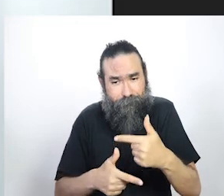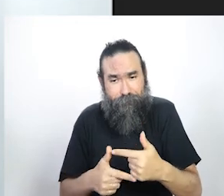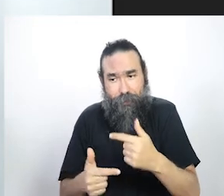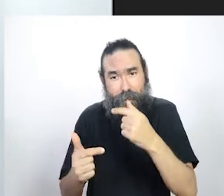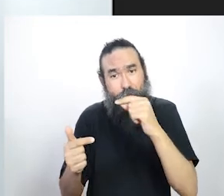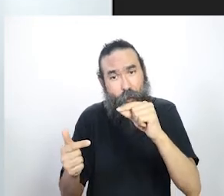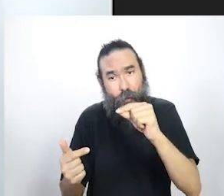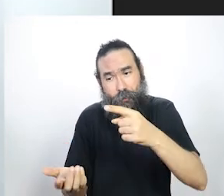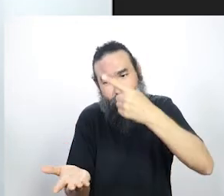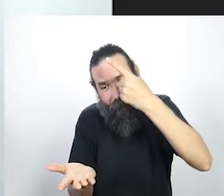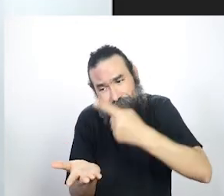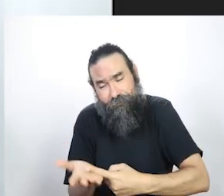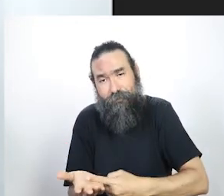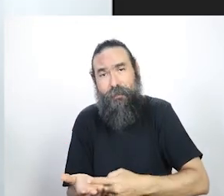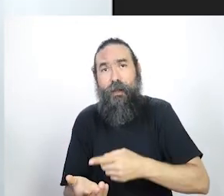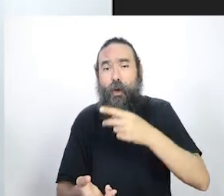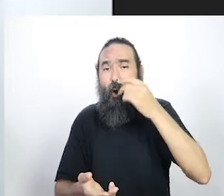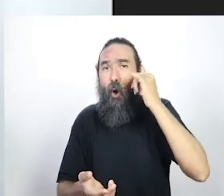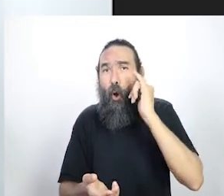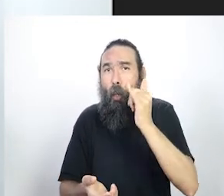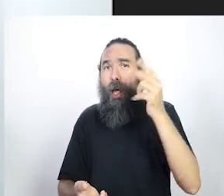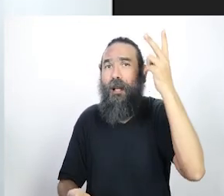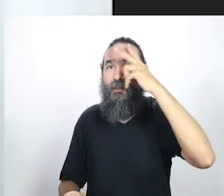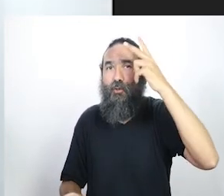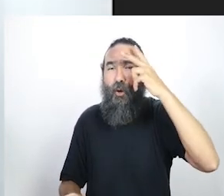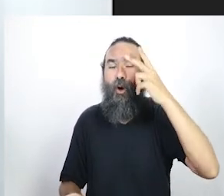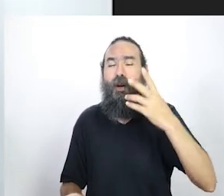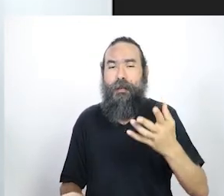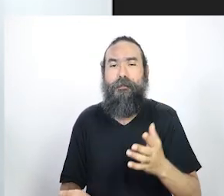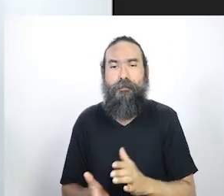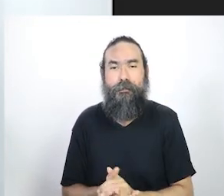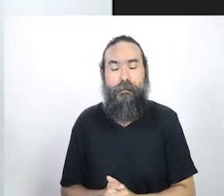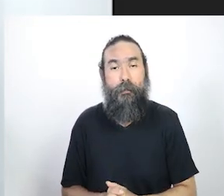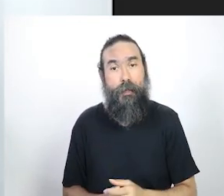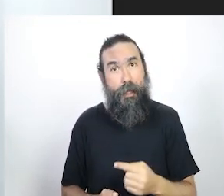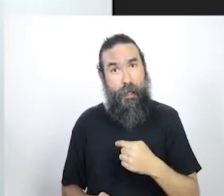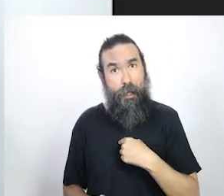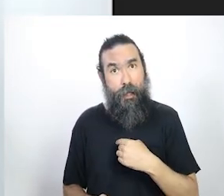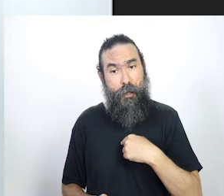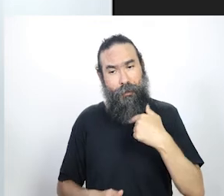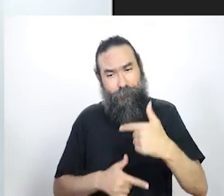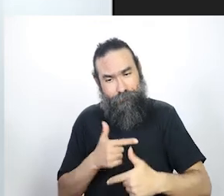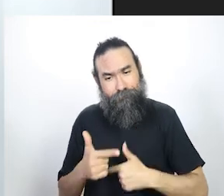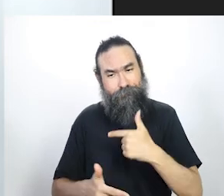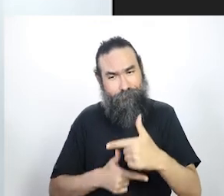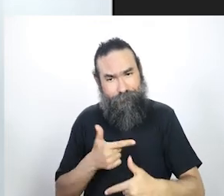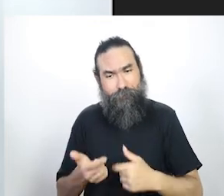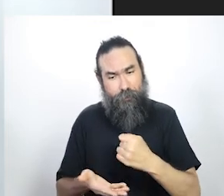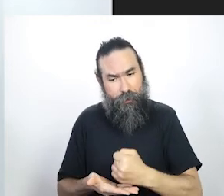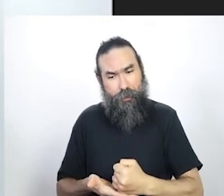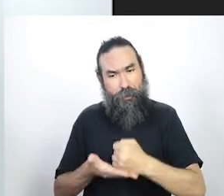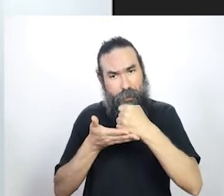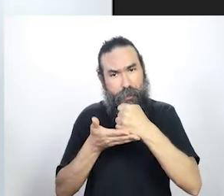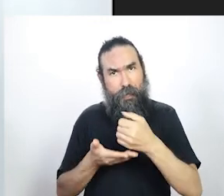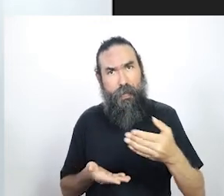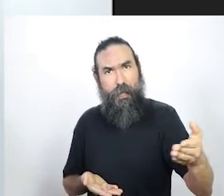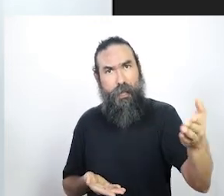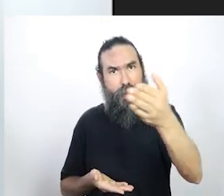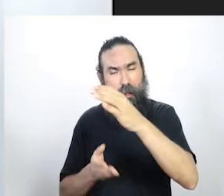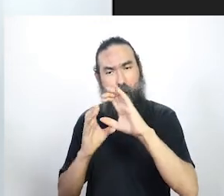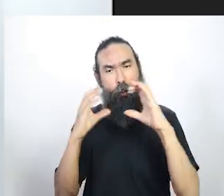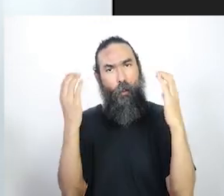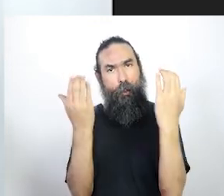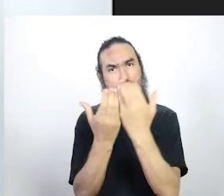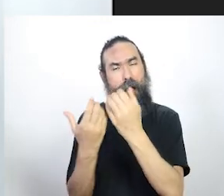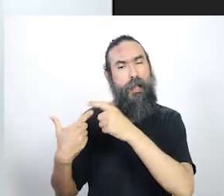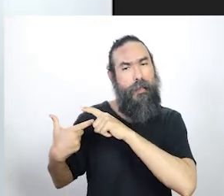existe, infelizmente. Eu ainda torço, eu sou uma defensora, né, dessas comunidades tradicionais e